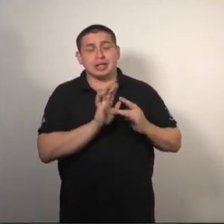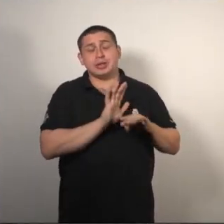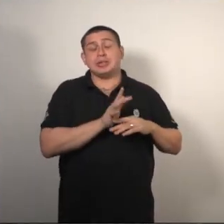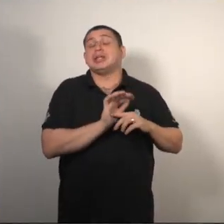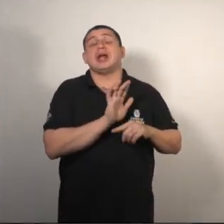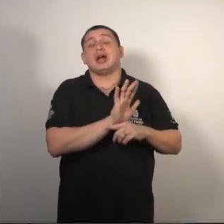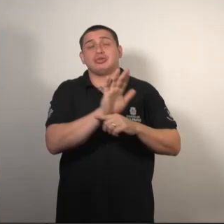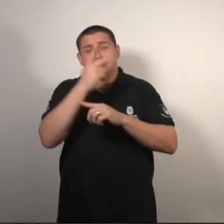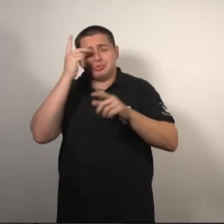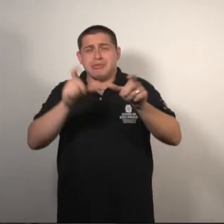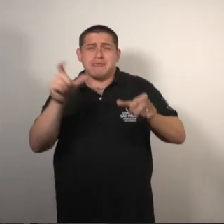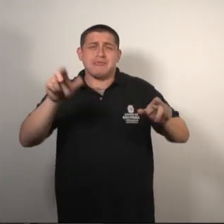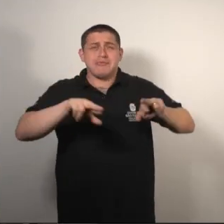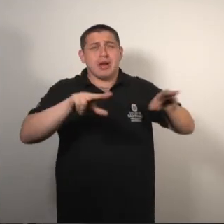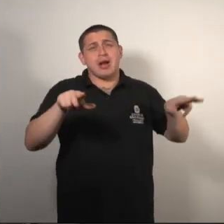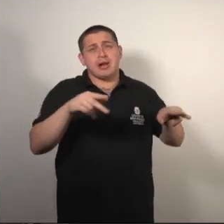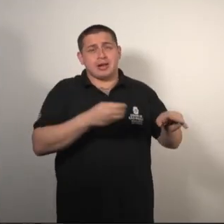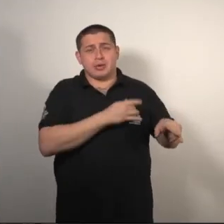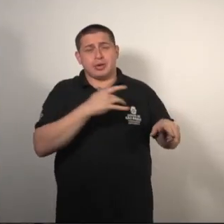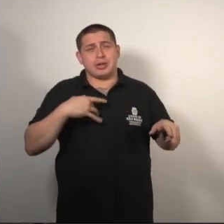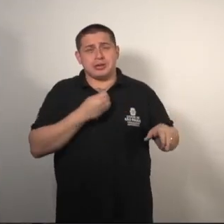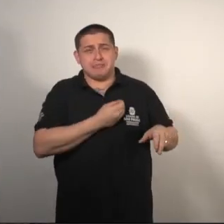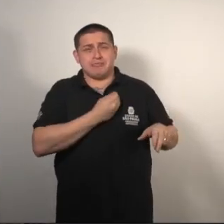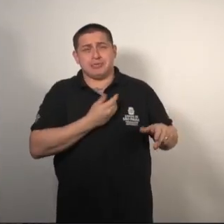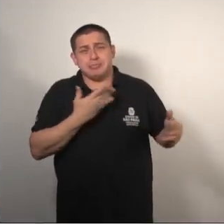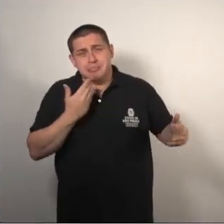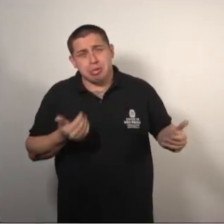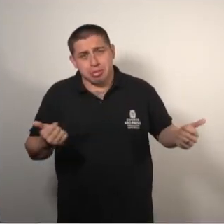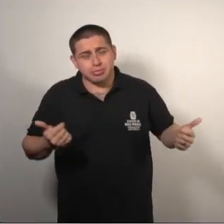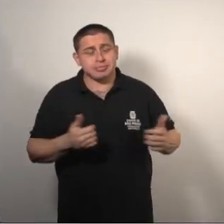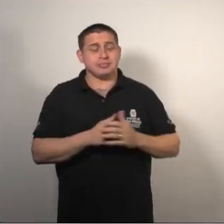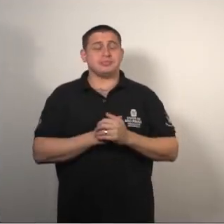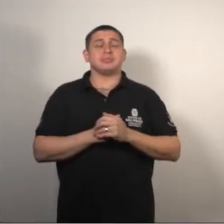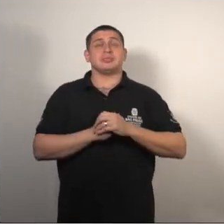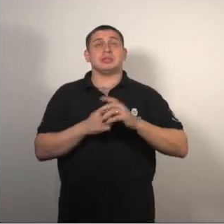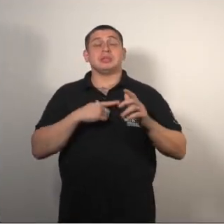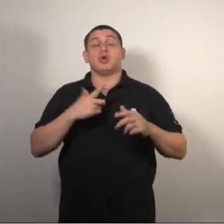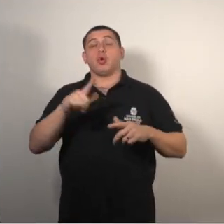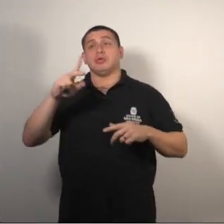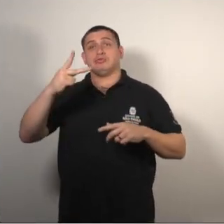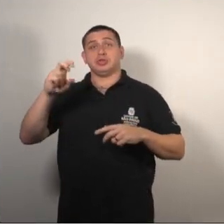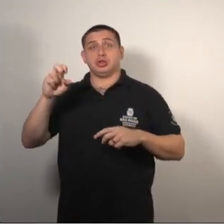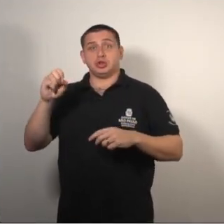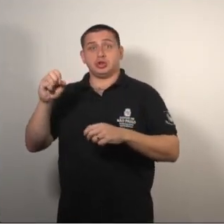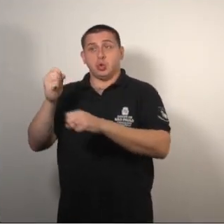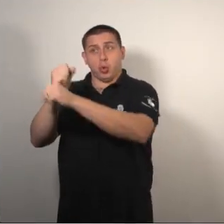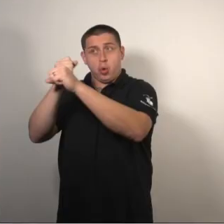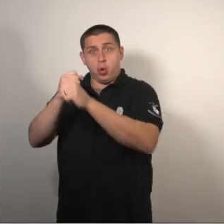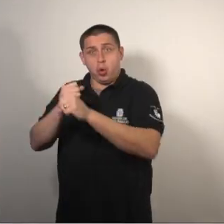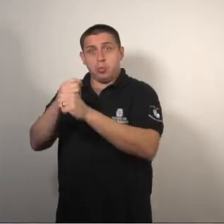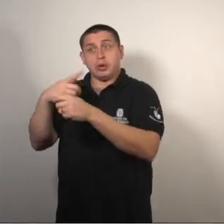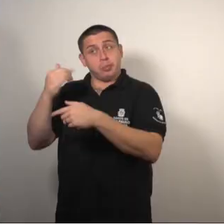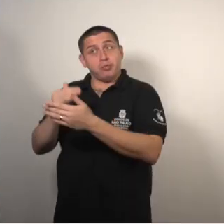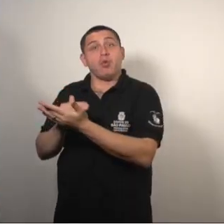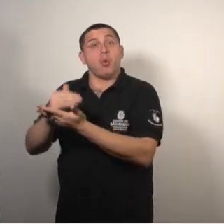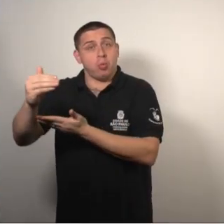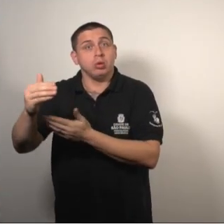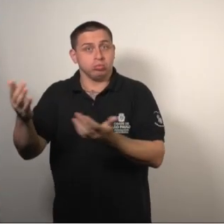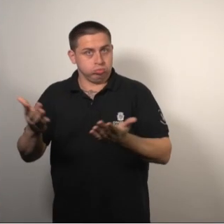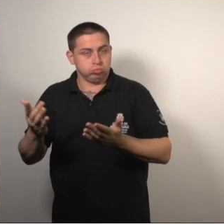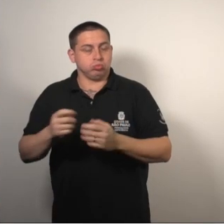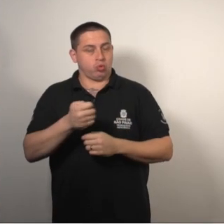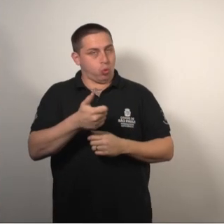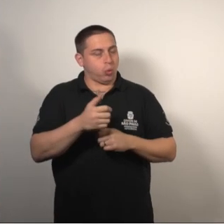execução 41 obras simultâneas em várias regiões da cidade, e outras 25 obras serão iniciadas nas próximas semanas. Há